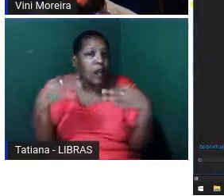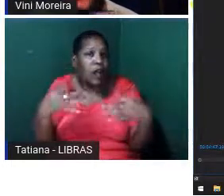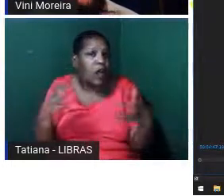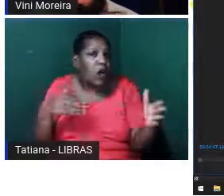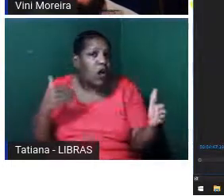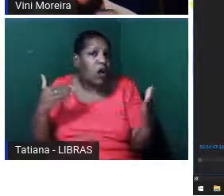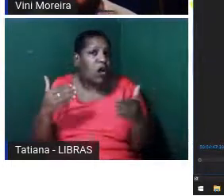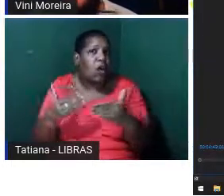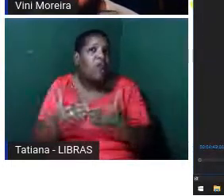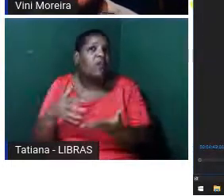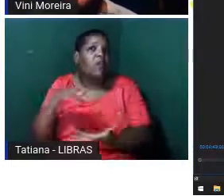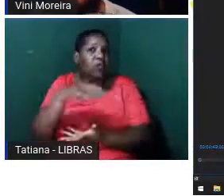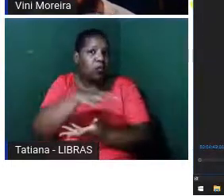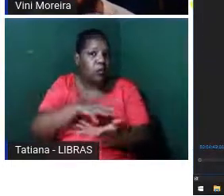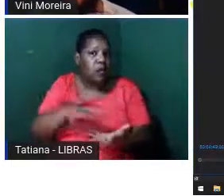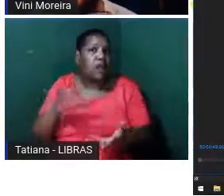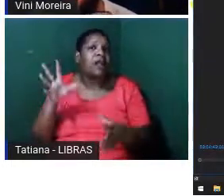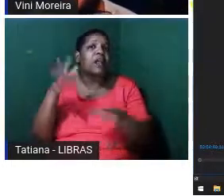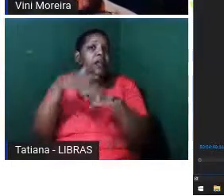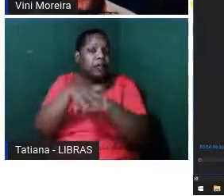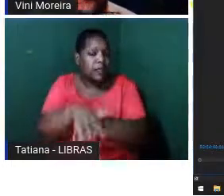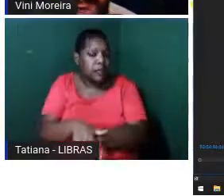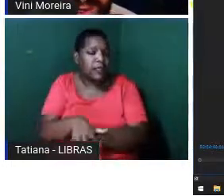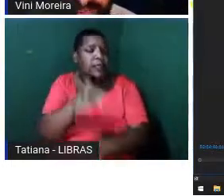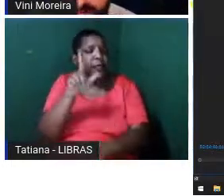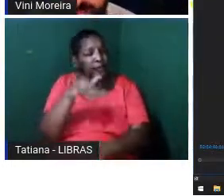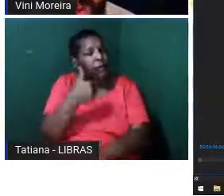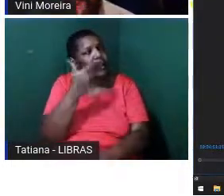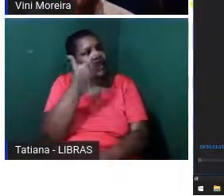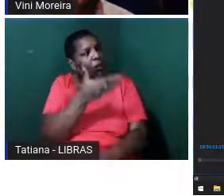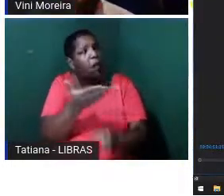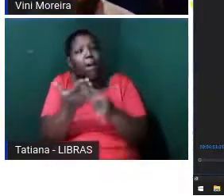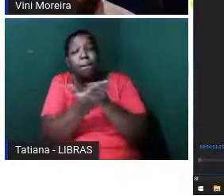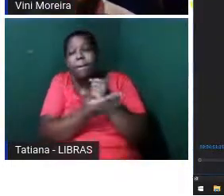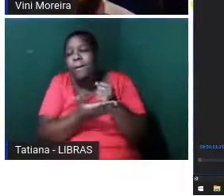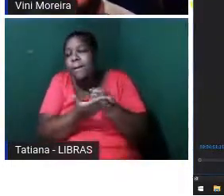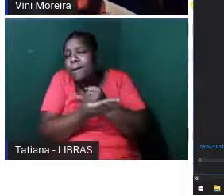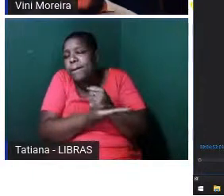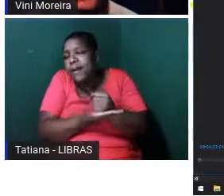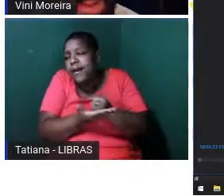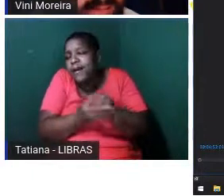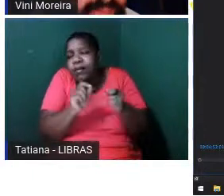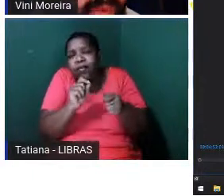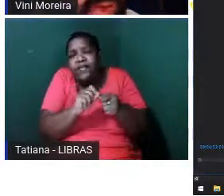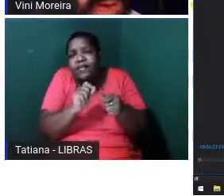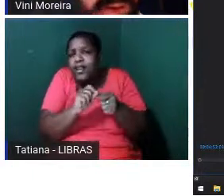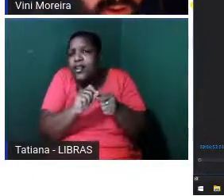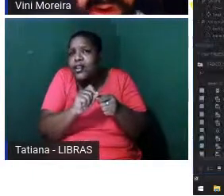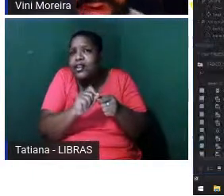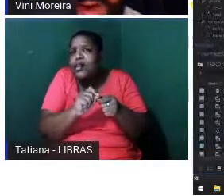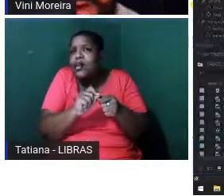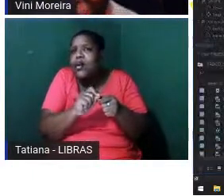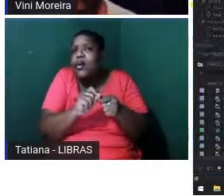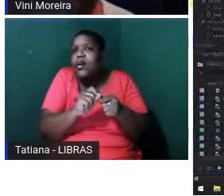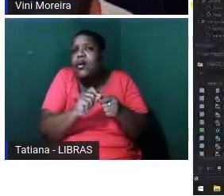o meio em que está inserido e é o básico do básico feito extremamente